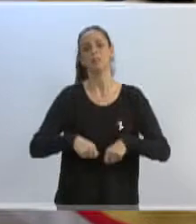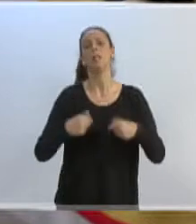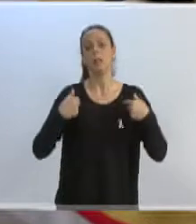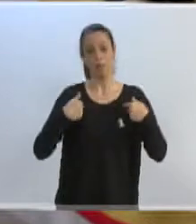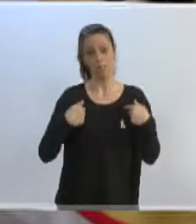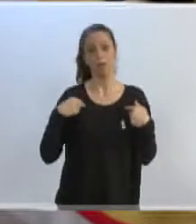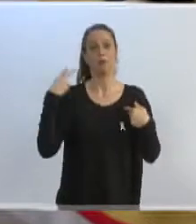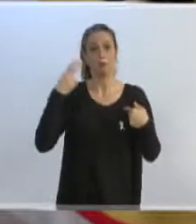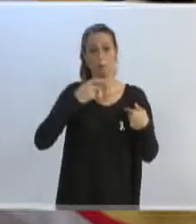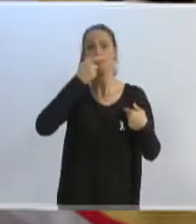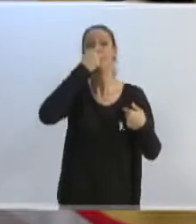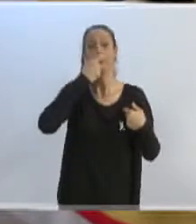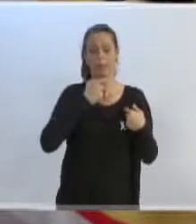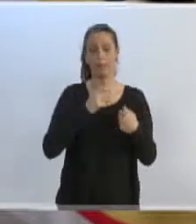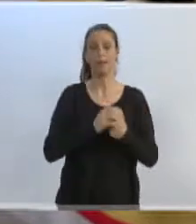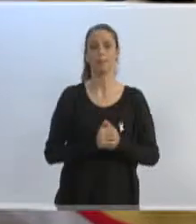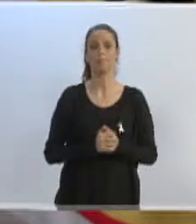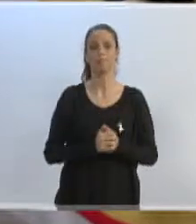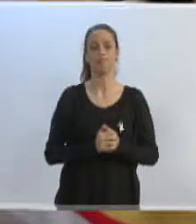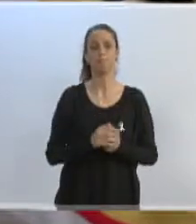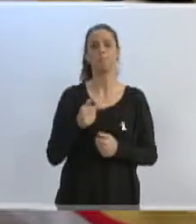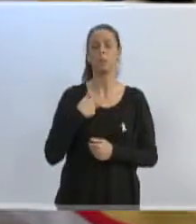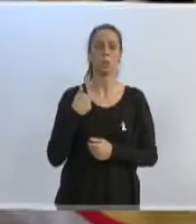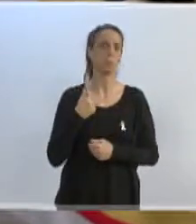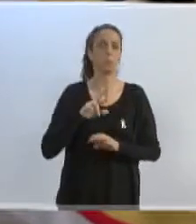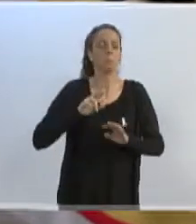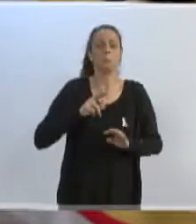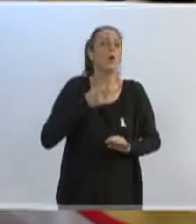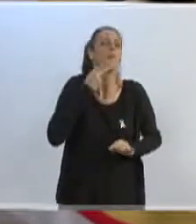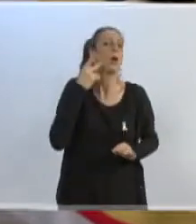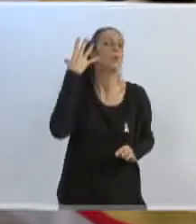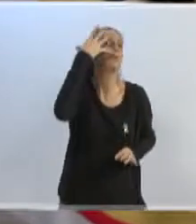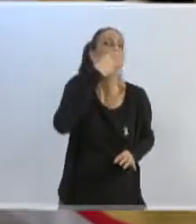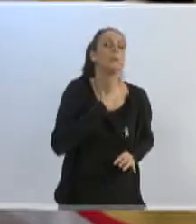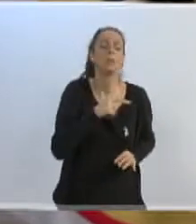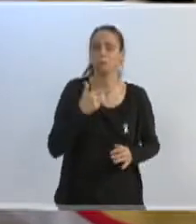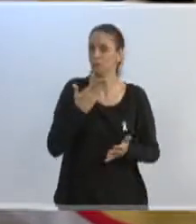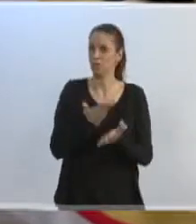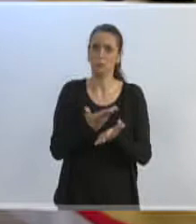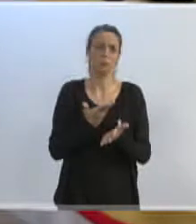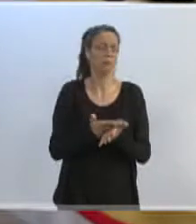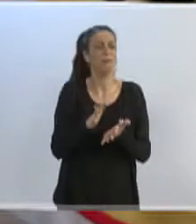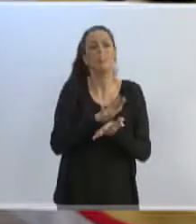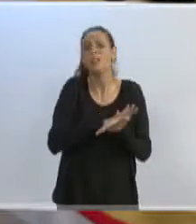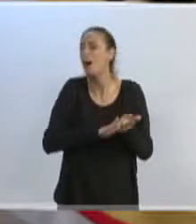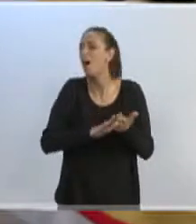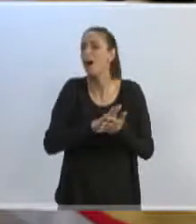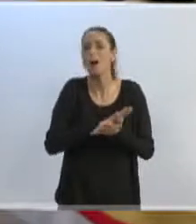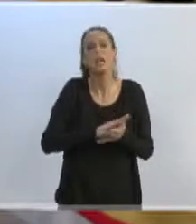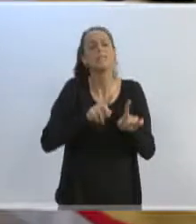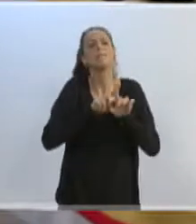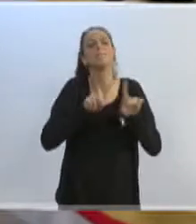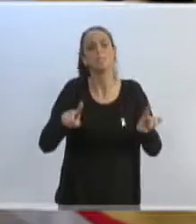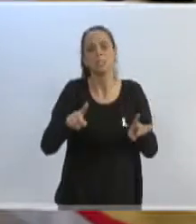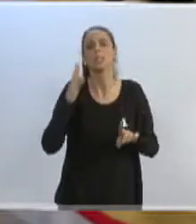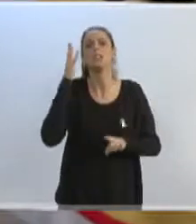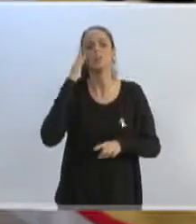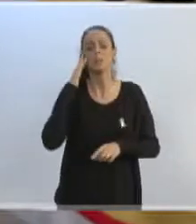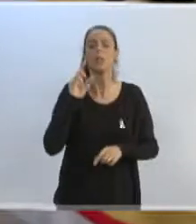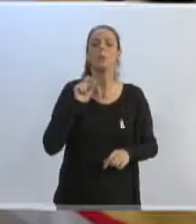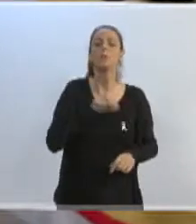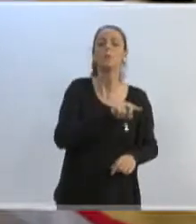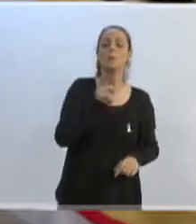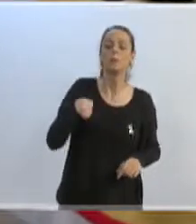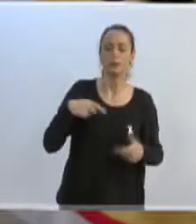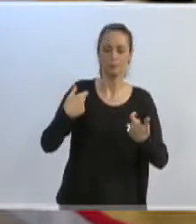Becker, ele não é de falar discurso, não é de falar bonito, não tem estudo, mas sim, eu sei a necessidade das pessoas, o